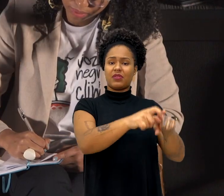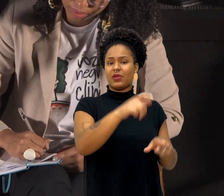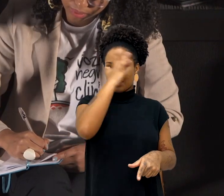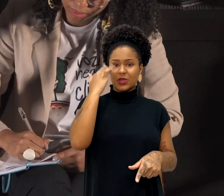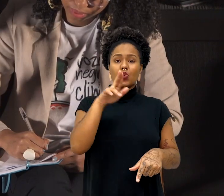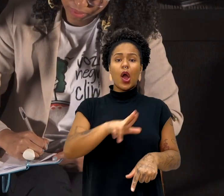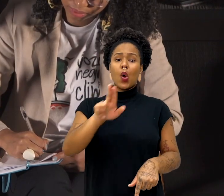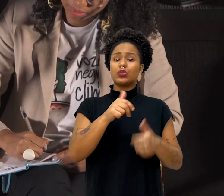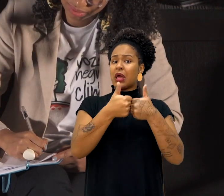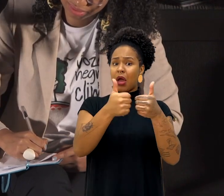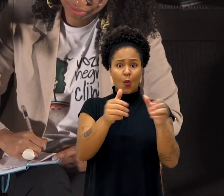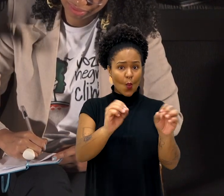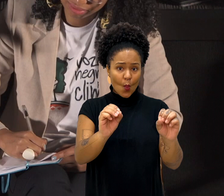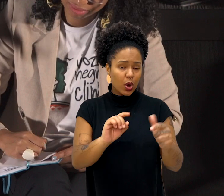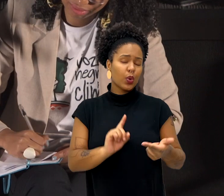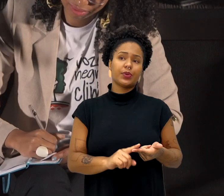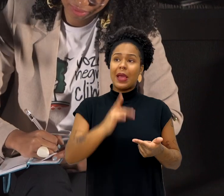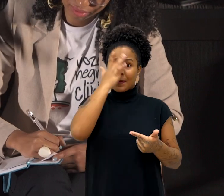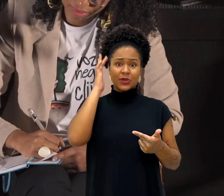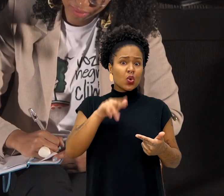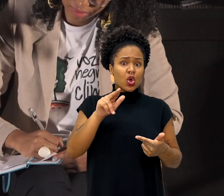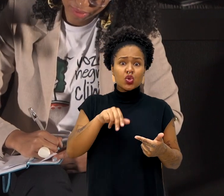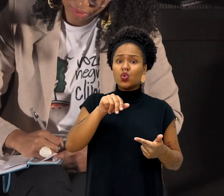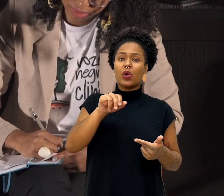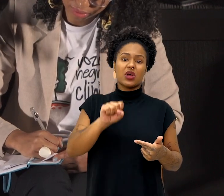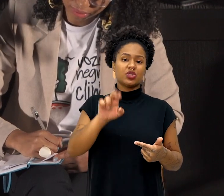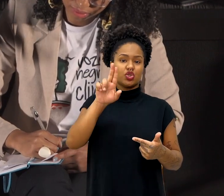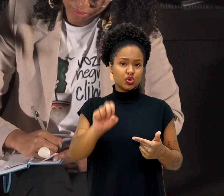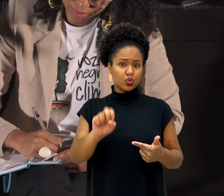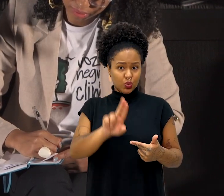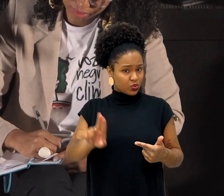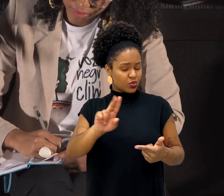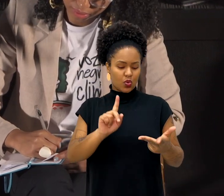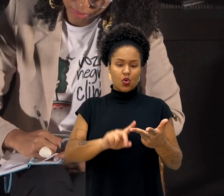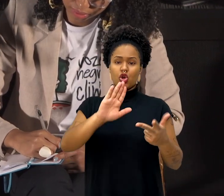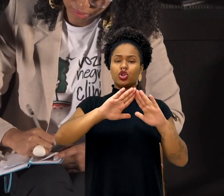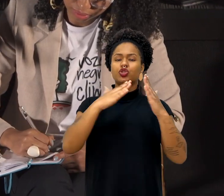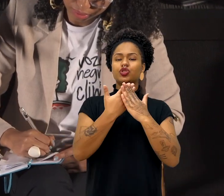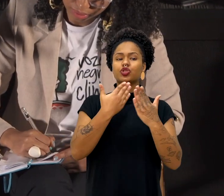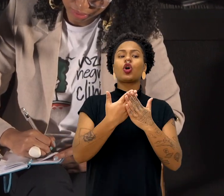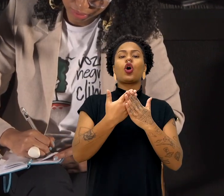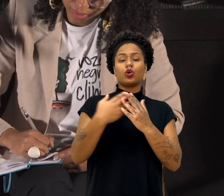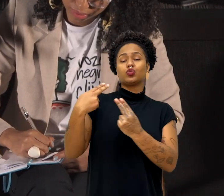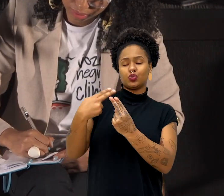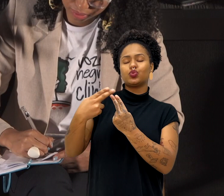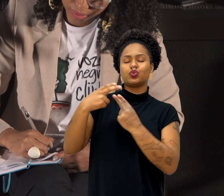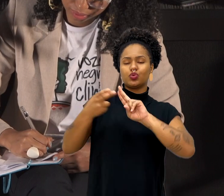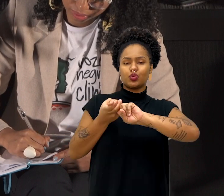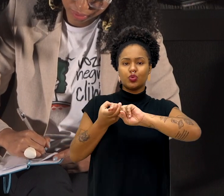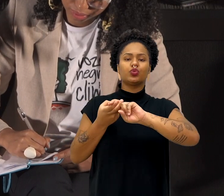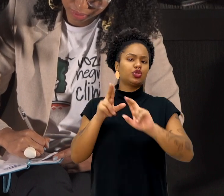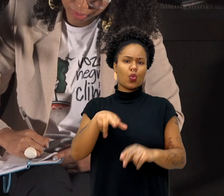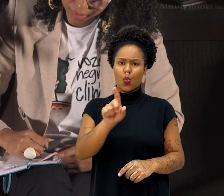que não andam de ônibus, pessoas que nunca foram para o SUS, não estudam em escola pública. A gente